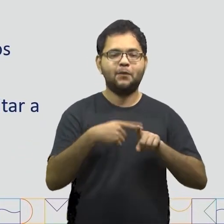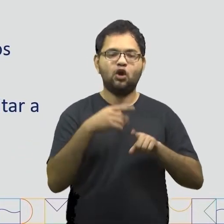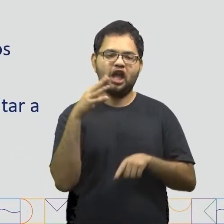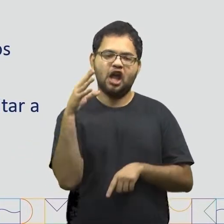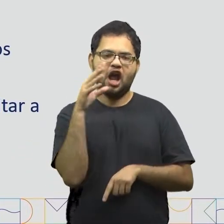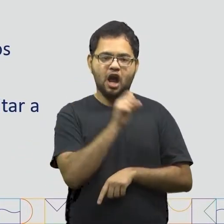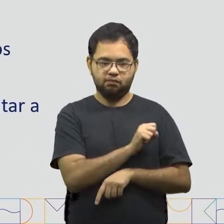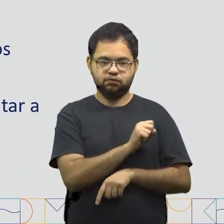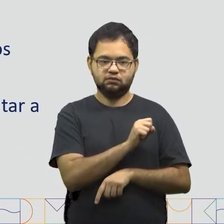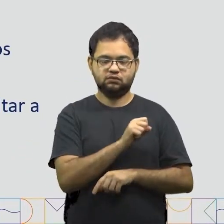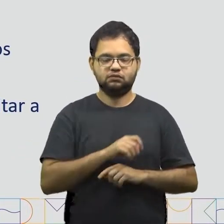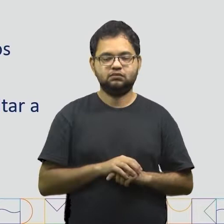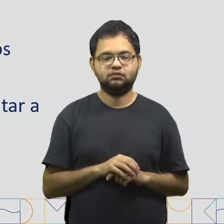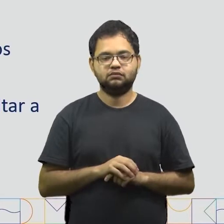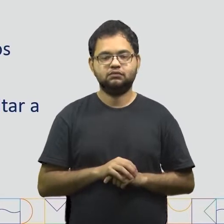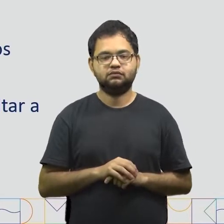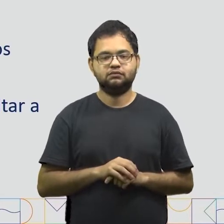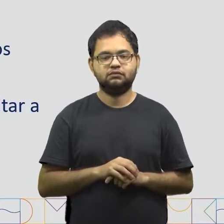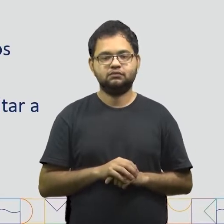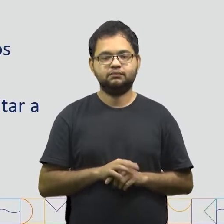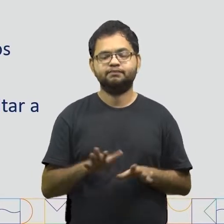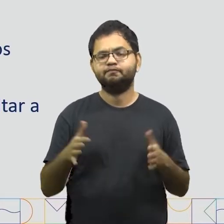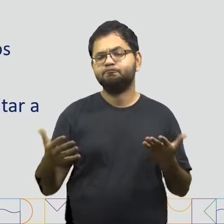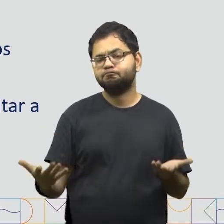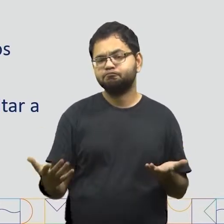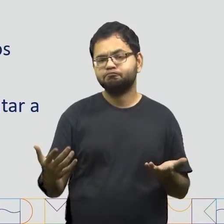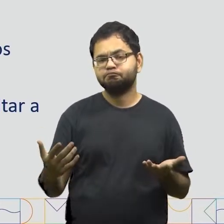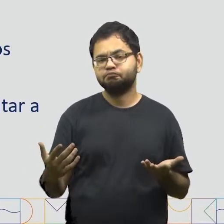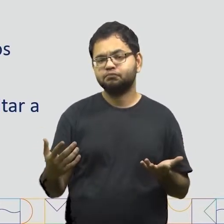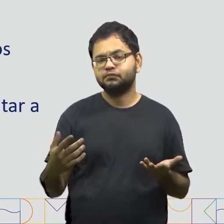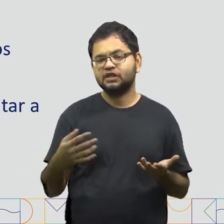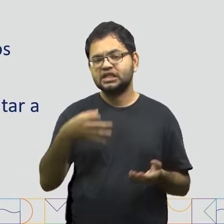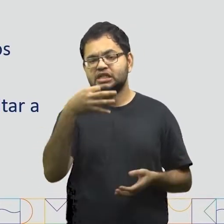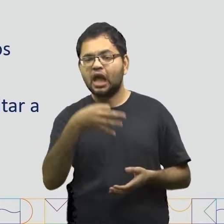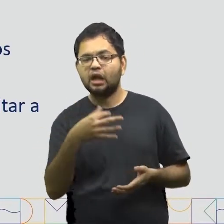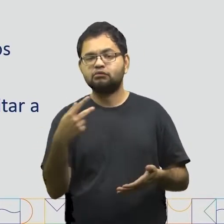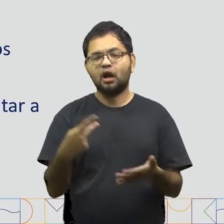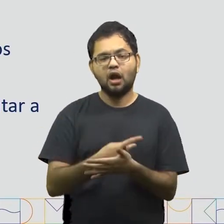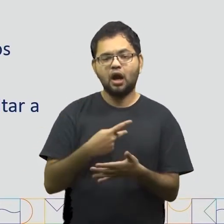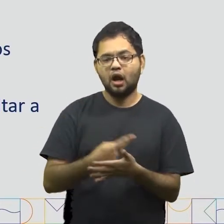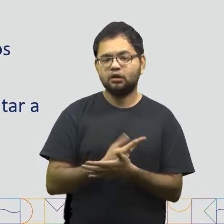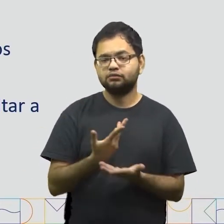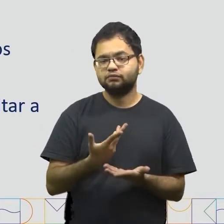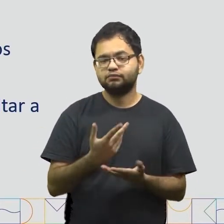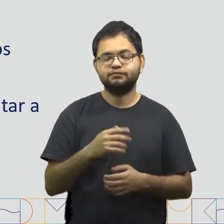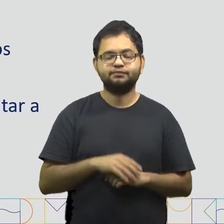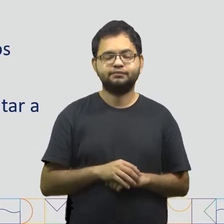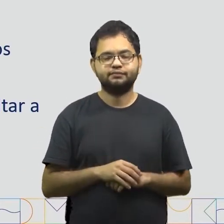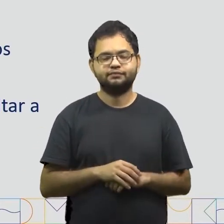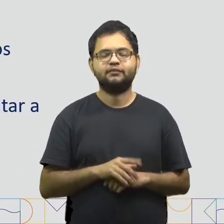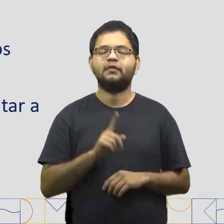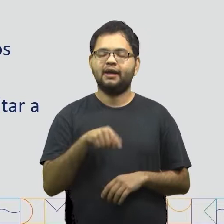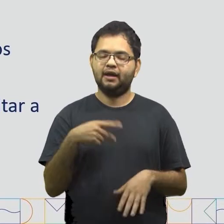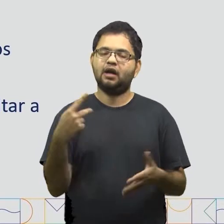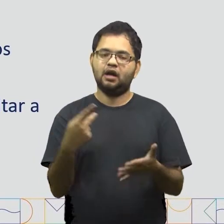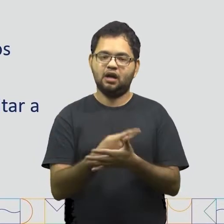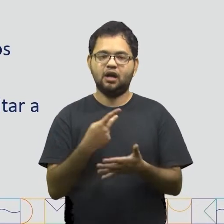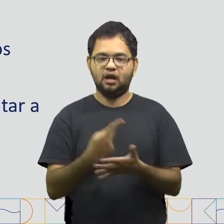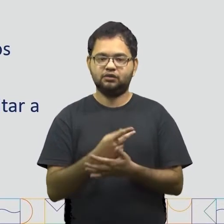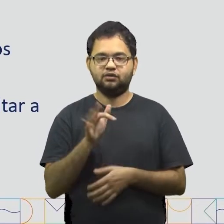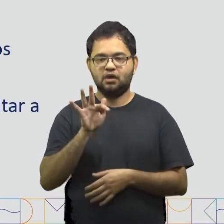era muito mais rápida do que da forma marítima E aí essa afirmação é verdadeira ou falsa ela é